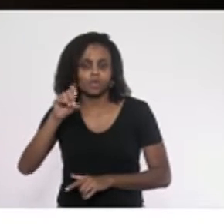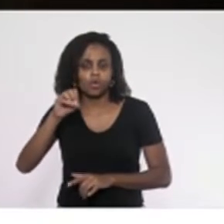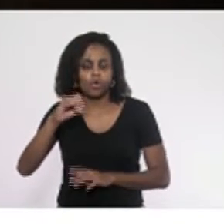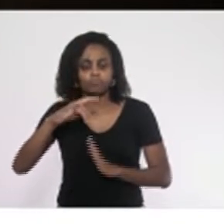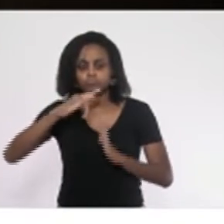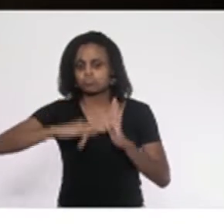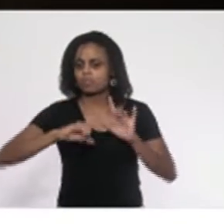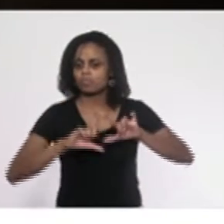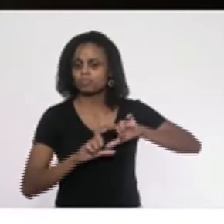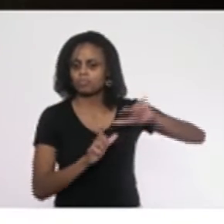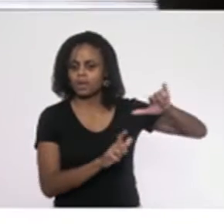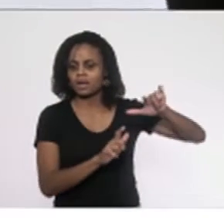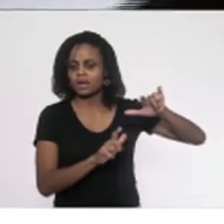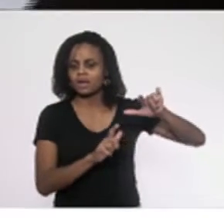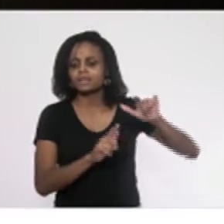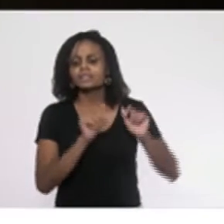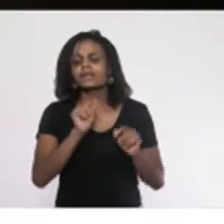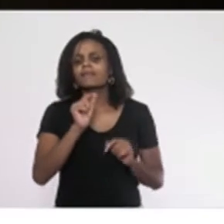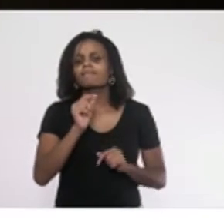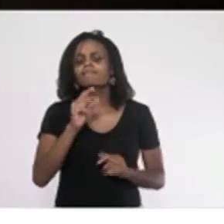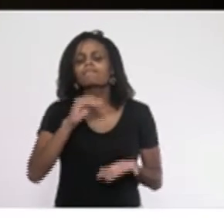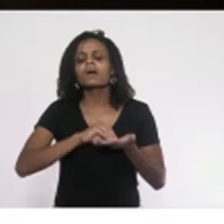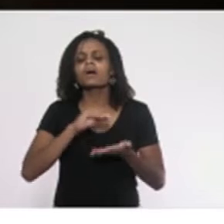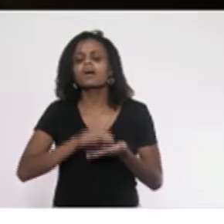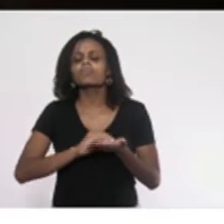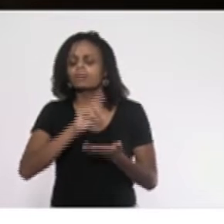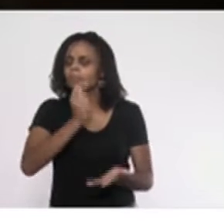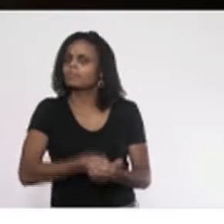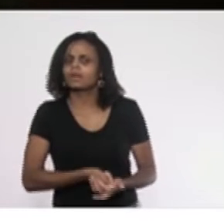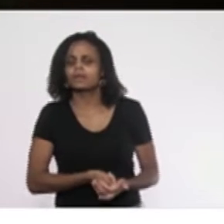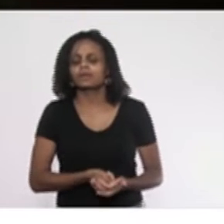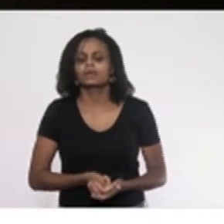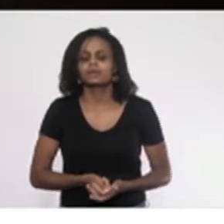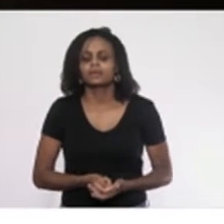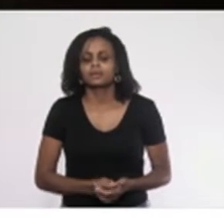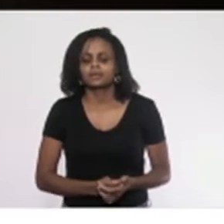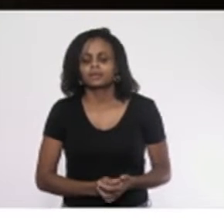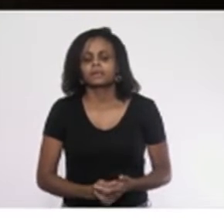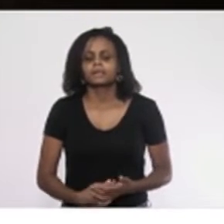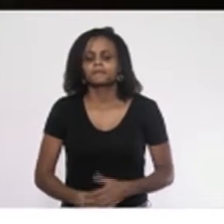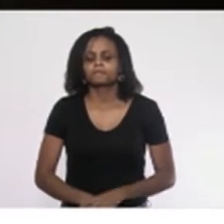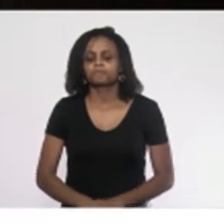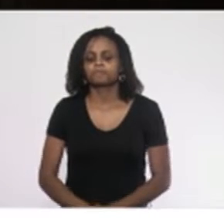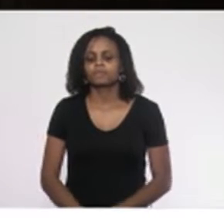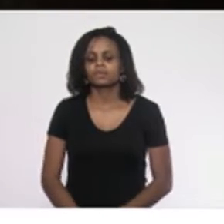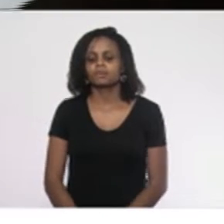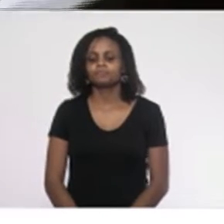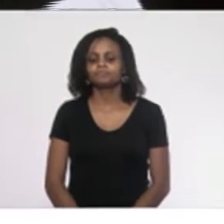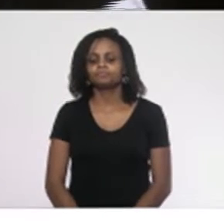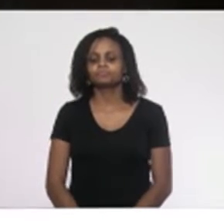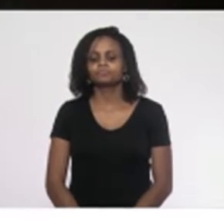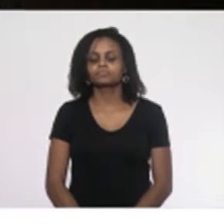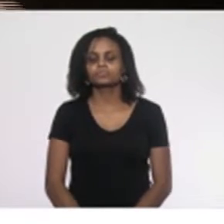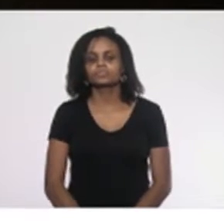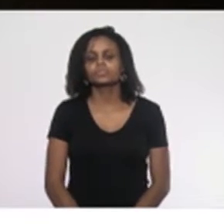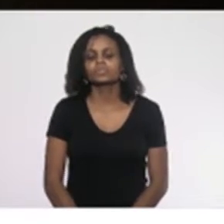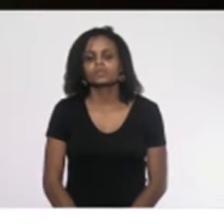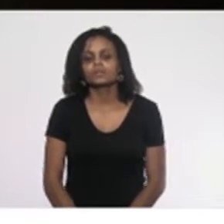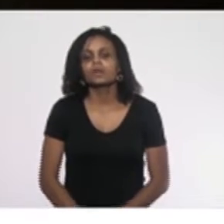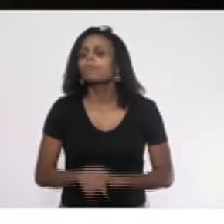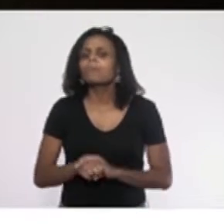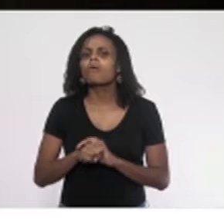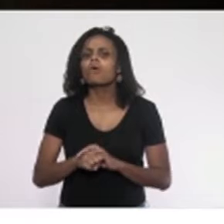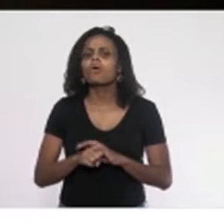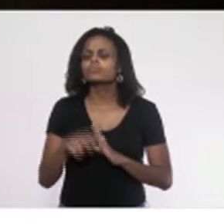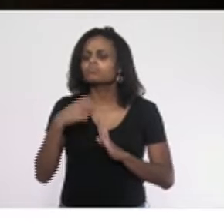listagem dos devedores. A questão é essa. Não pode ser pedido por requerimento do mandato parlamentar sem problema algum. É